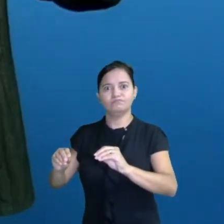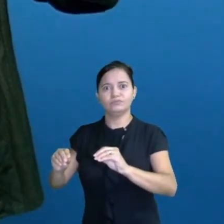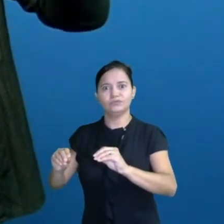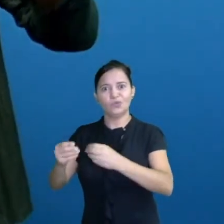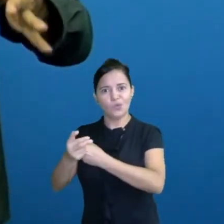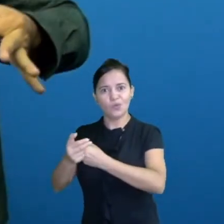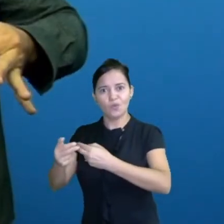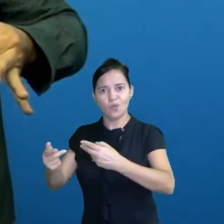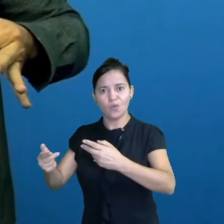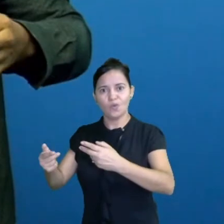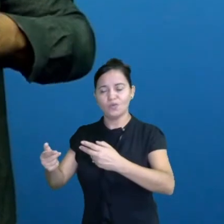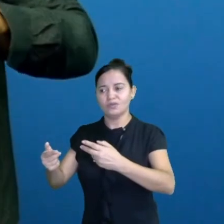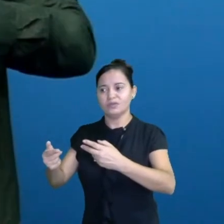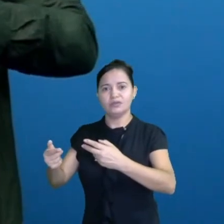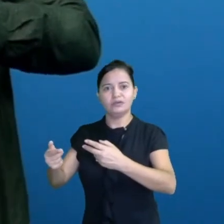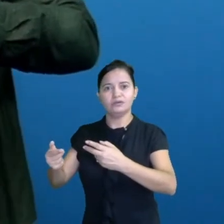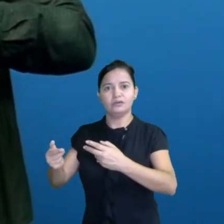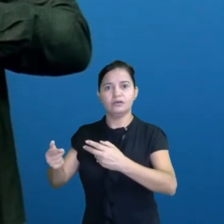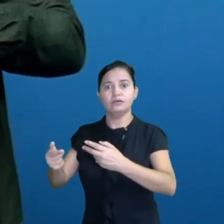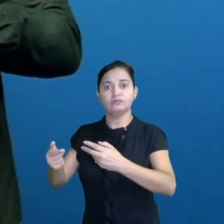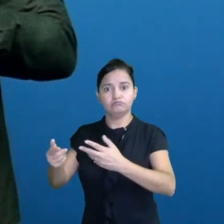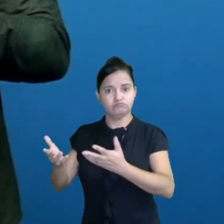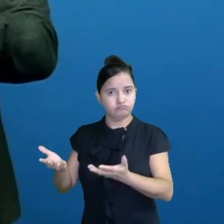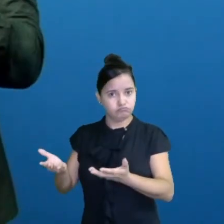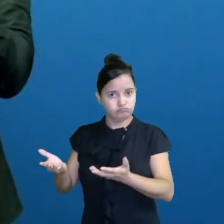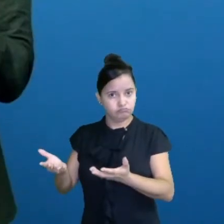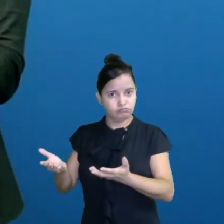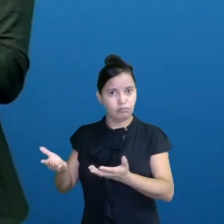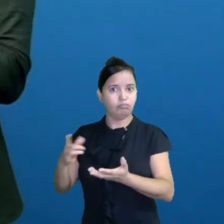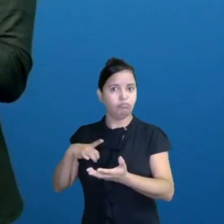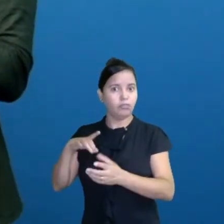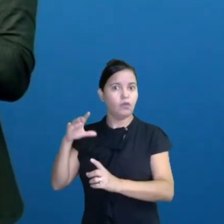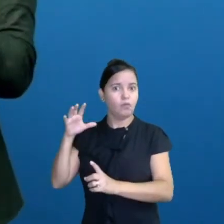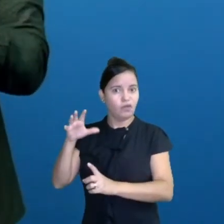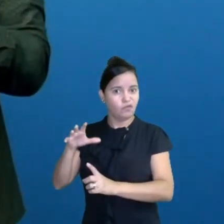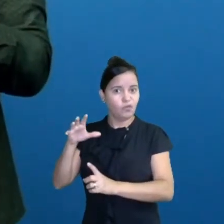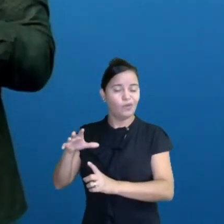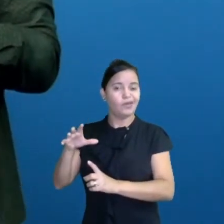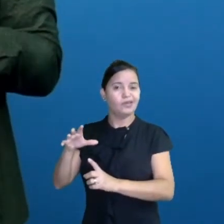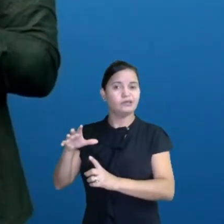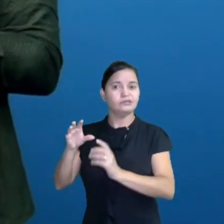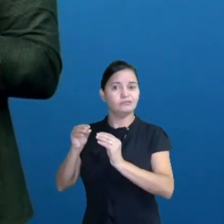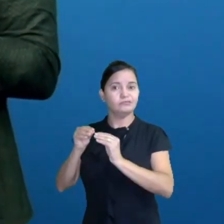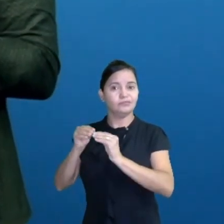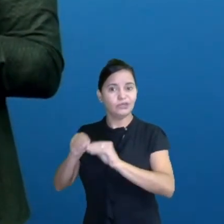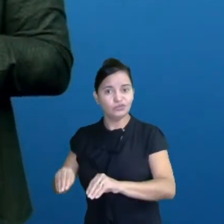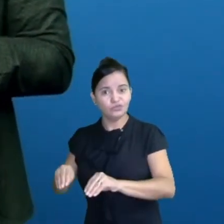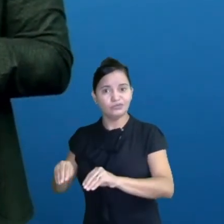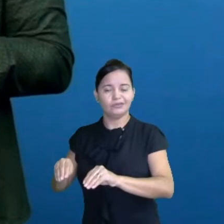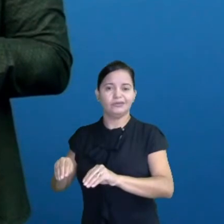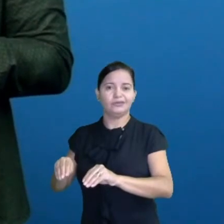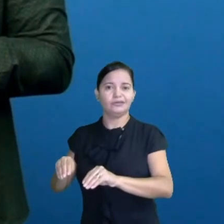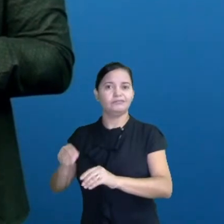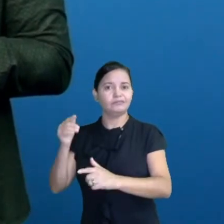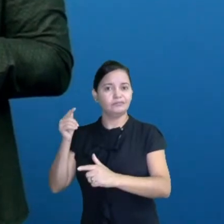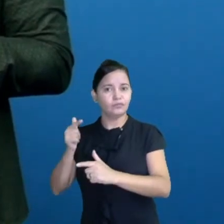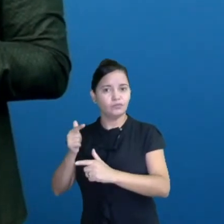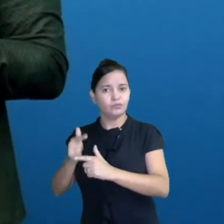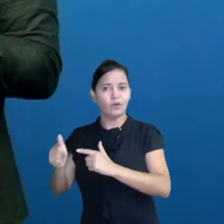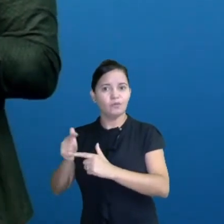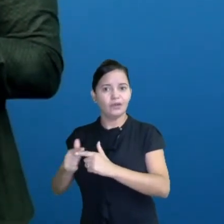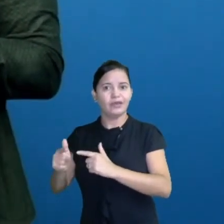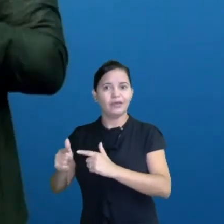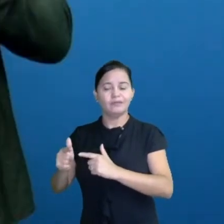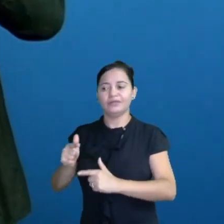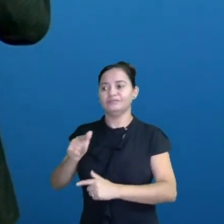É uma quantidade assustadora. Então você percebe como é impactante, ambientalmente falando, esse problema do uso